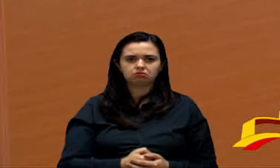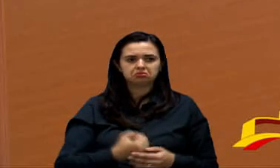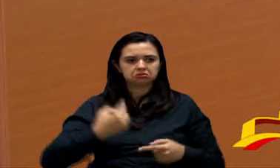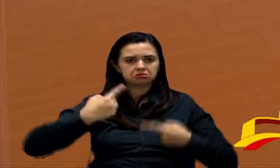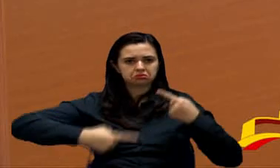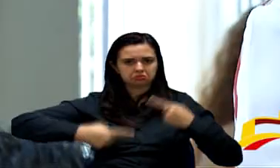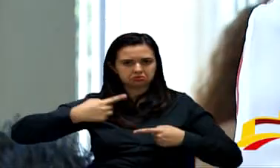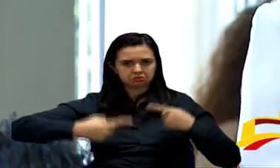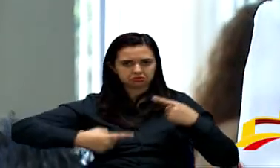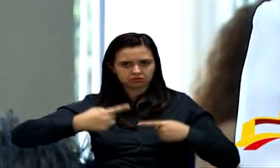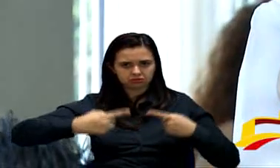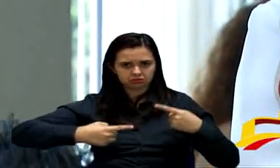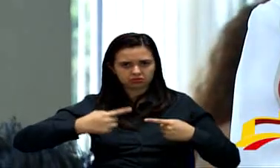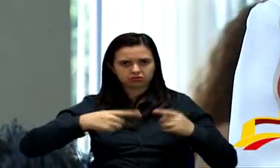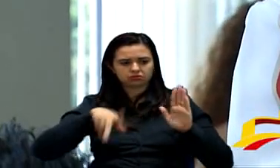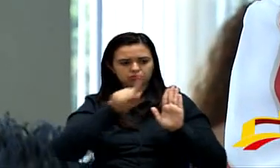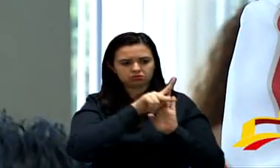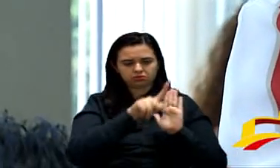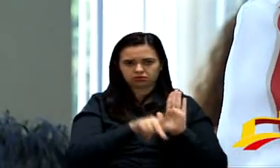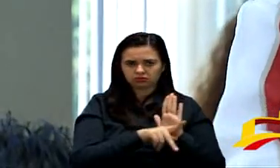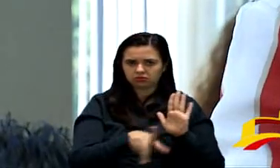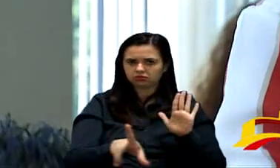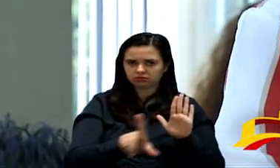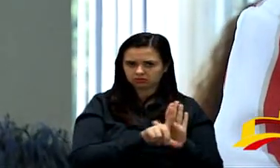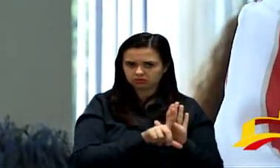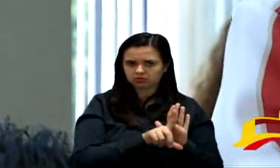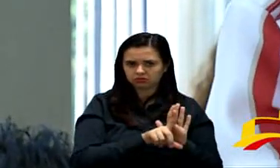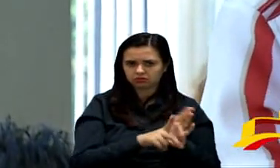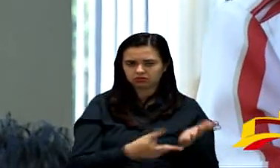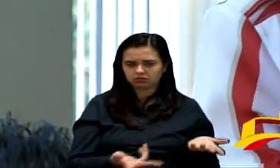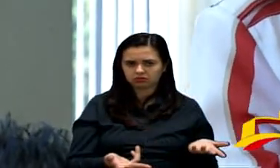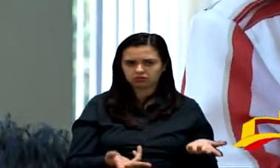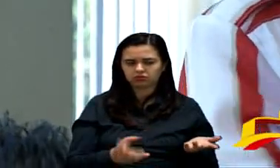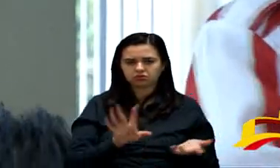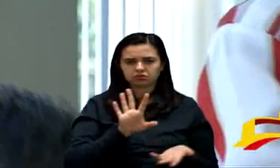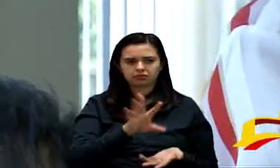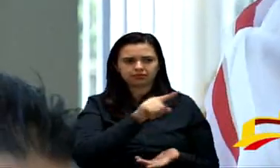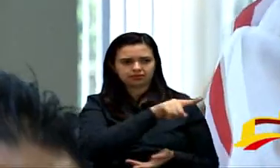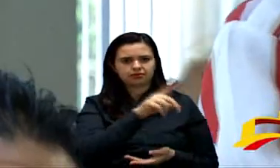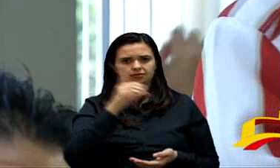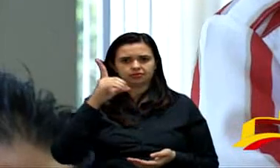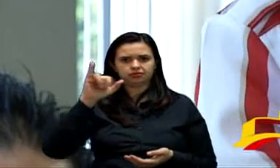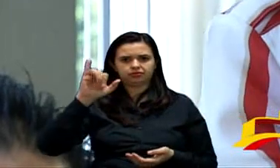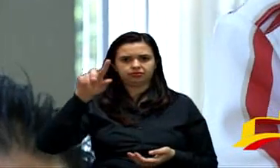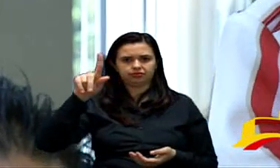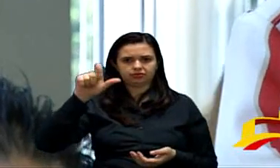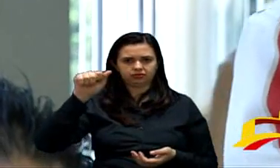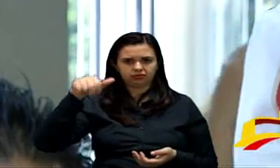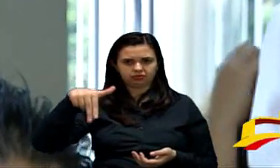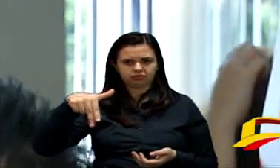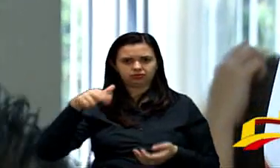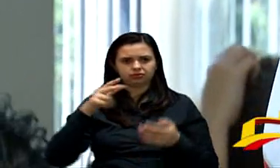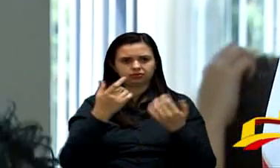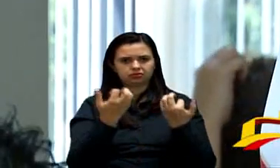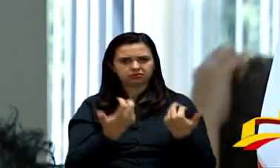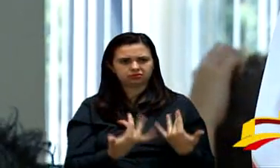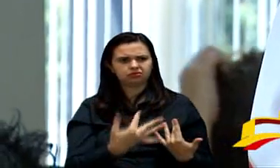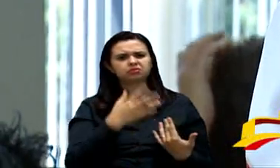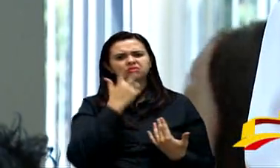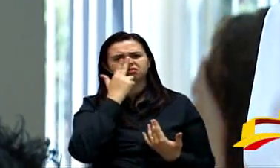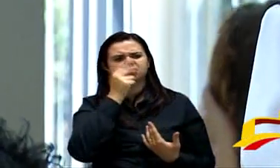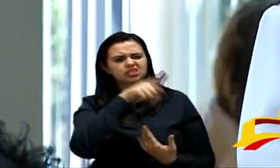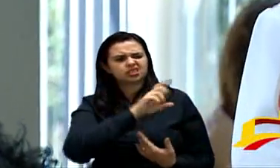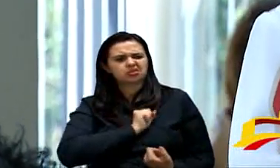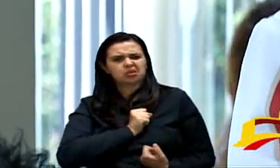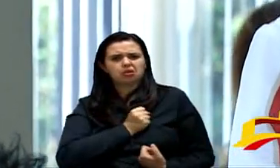aí projetos políticos. E, pelo que a fala do vereador Dila, reflete aí muito ódio.